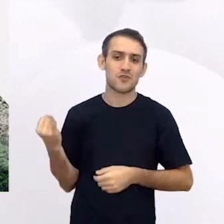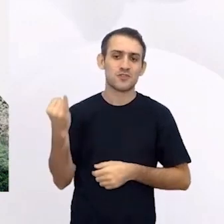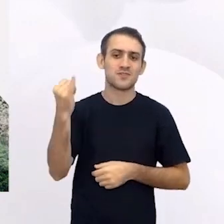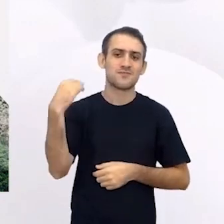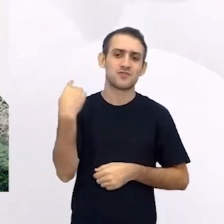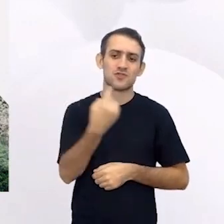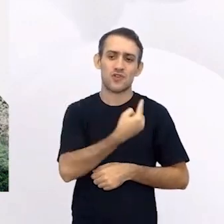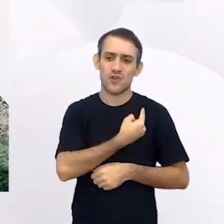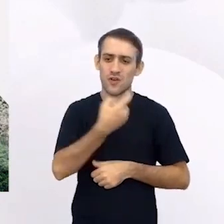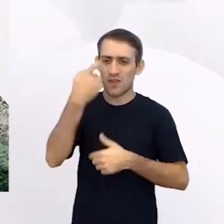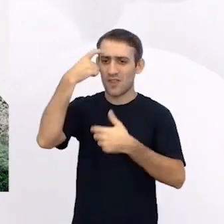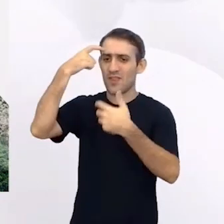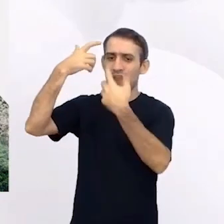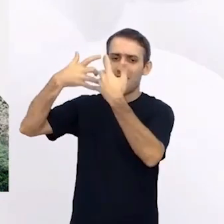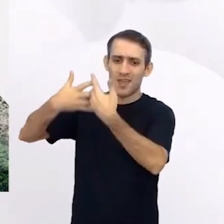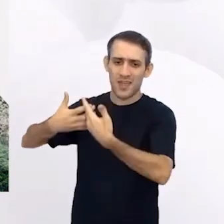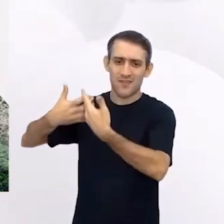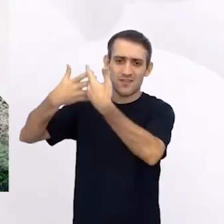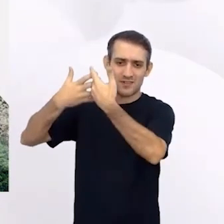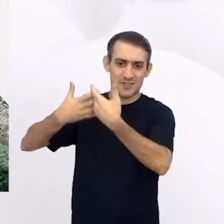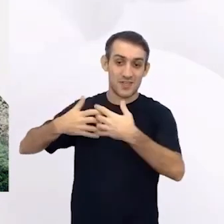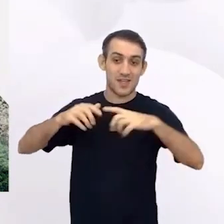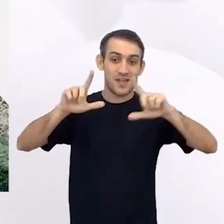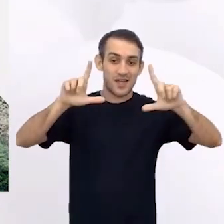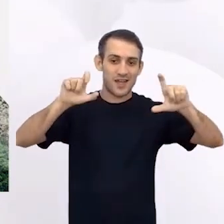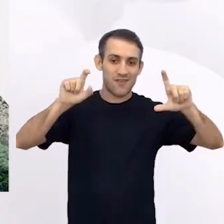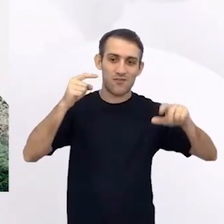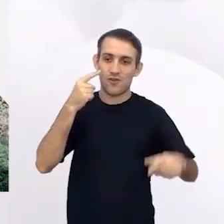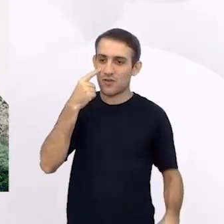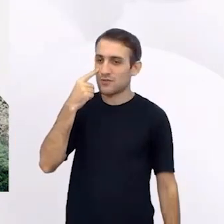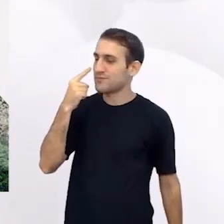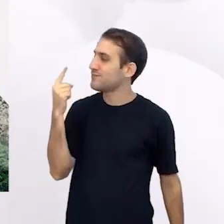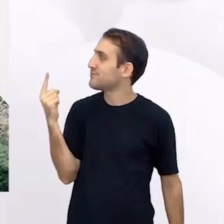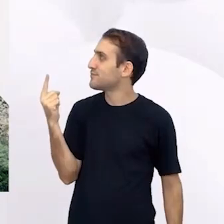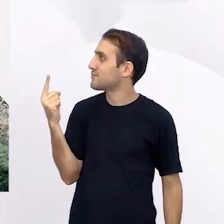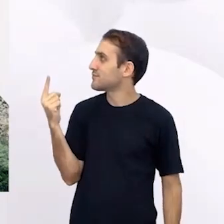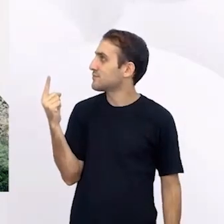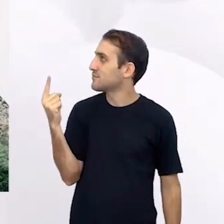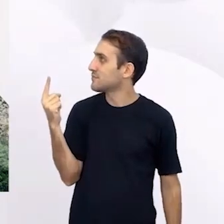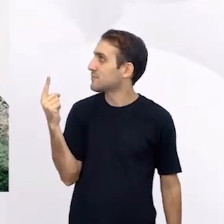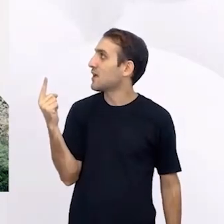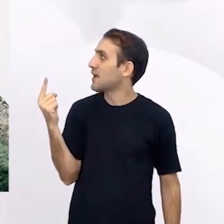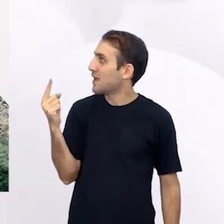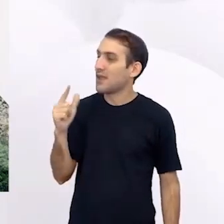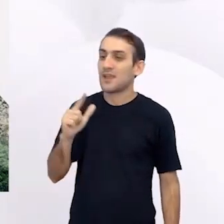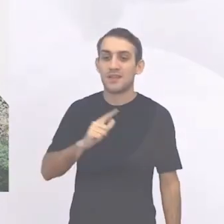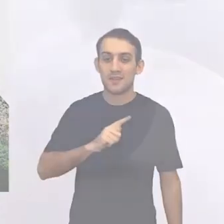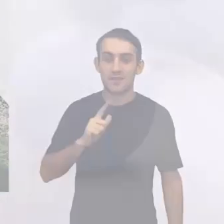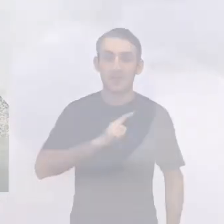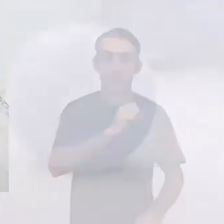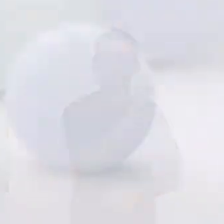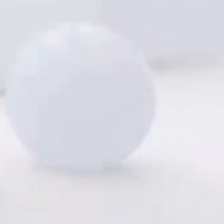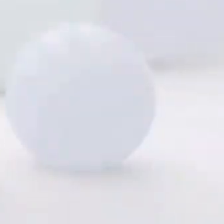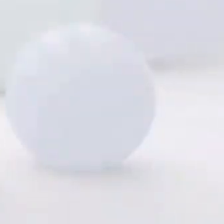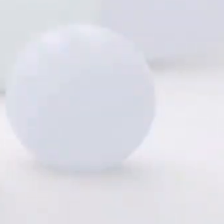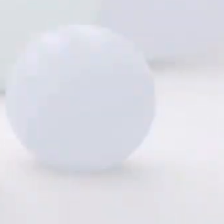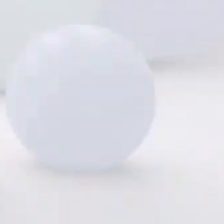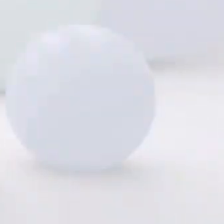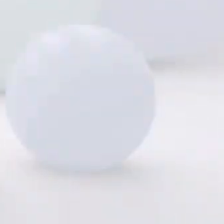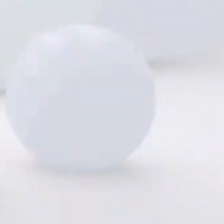refletir. Essa imagem, ela traz o meio ambiente, né? Nós temos aí uma